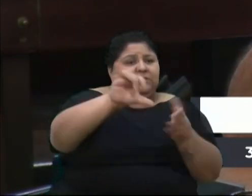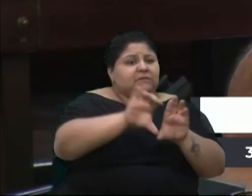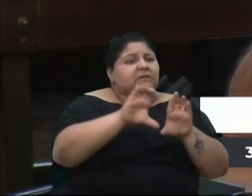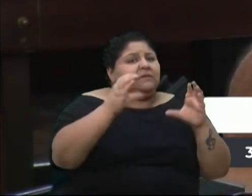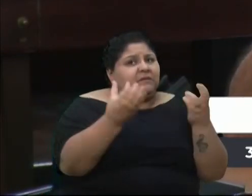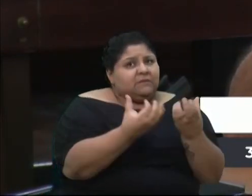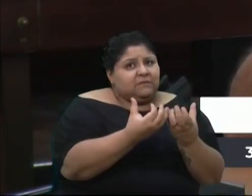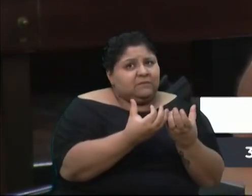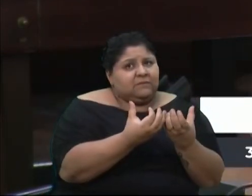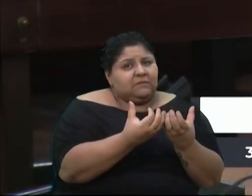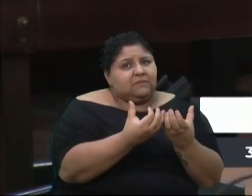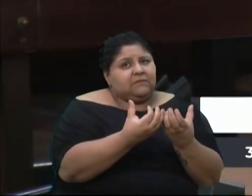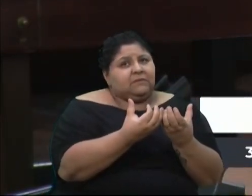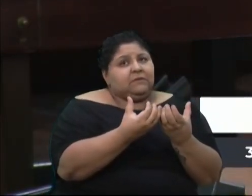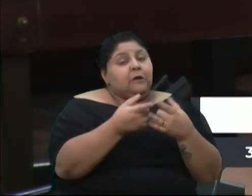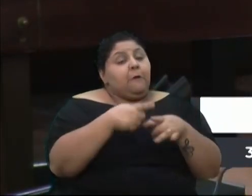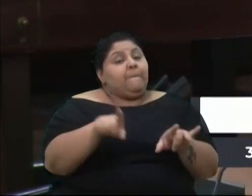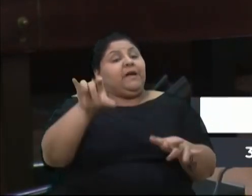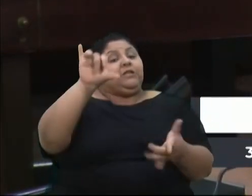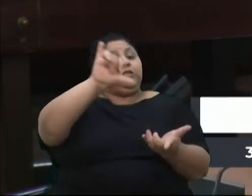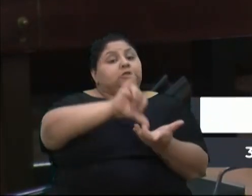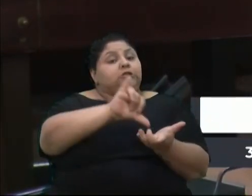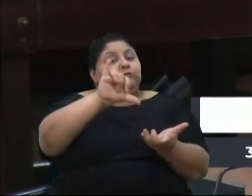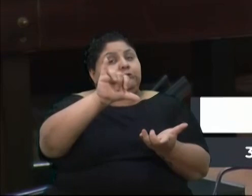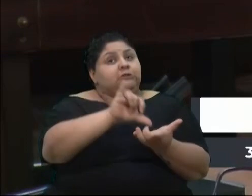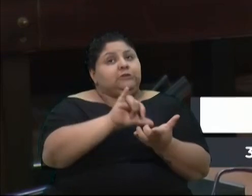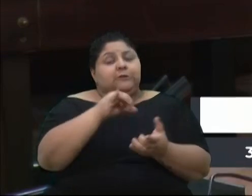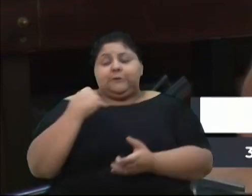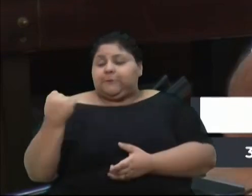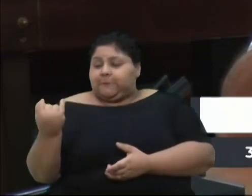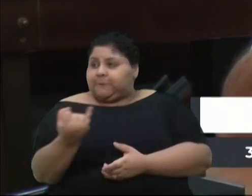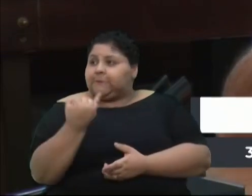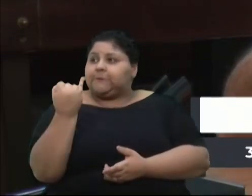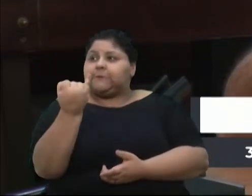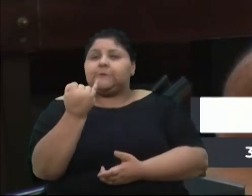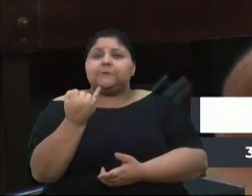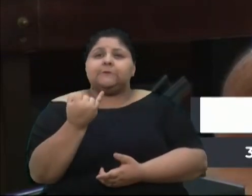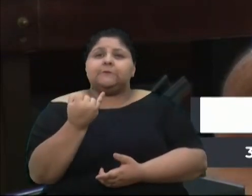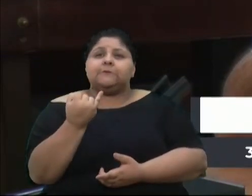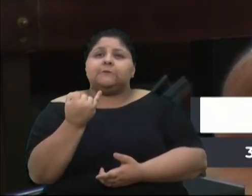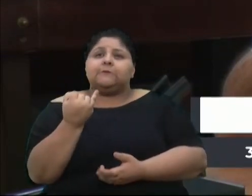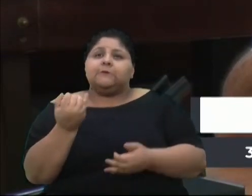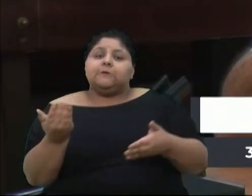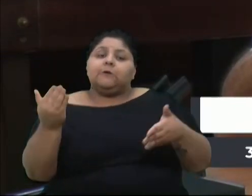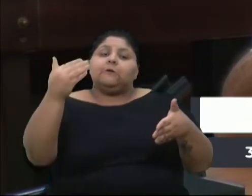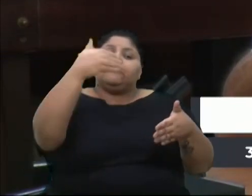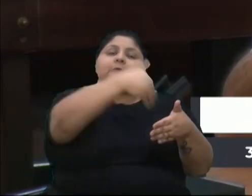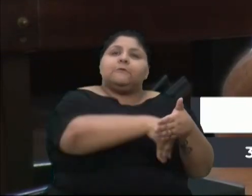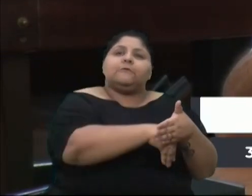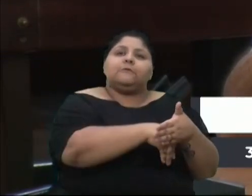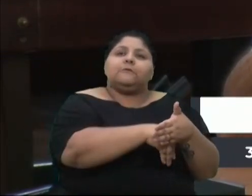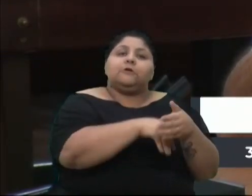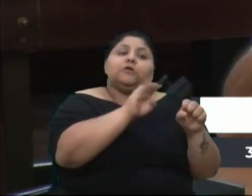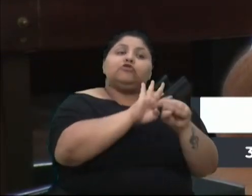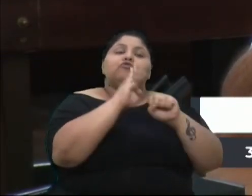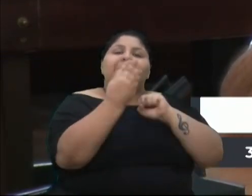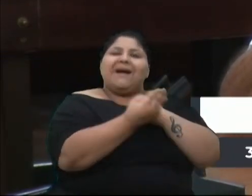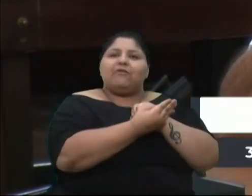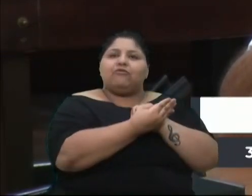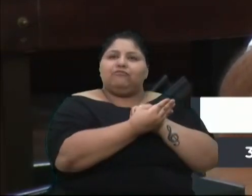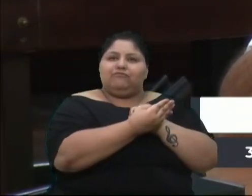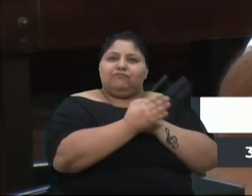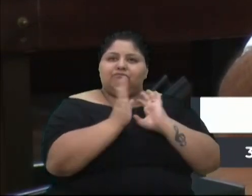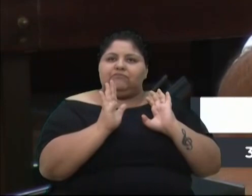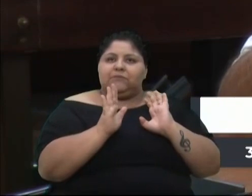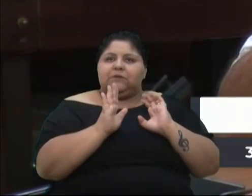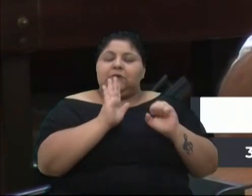Mas o centro comunitário é muito importante dentro de um bairro,